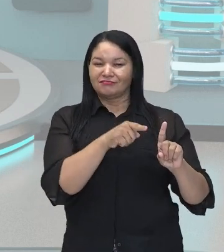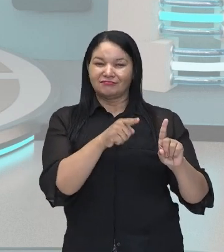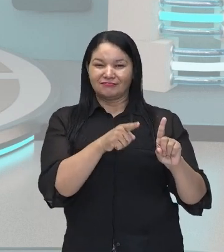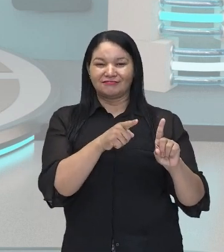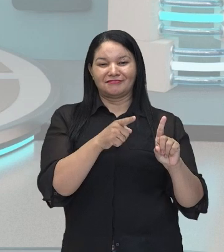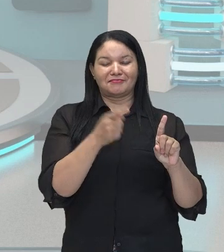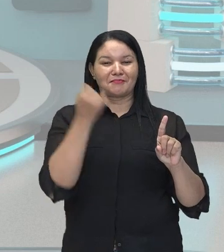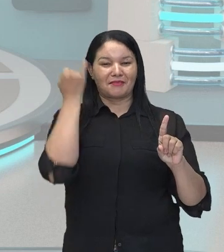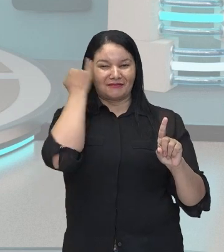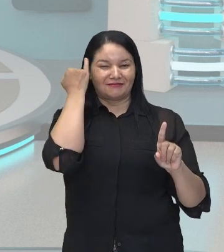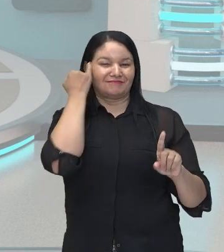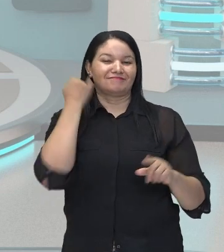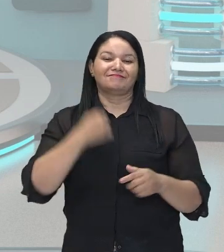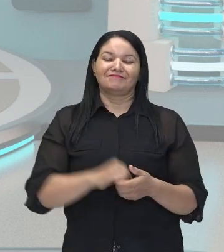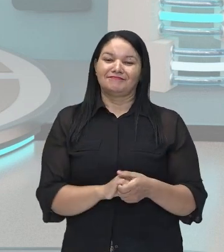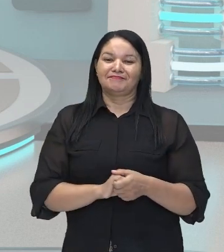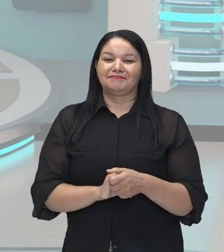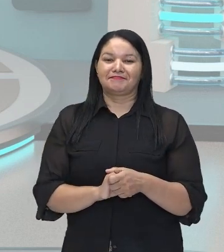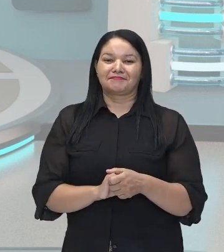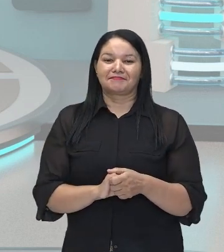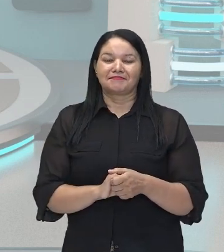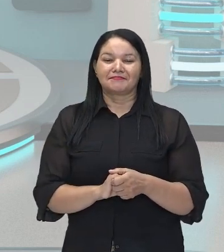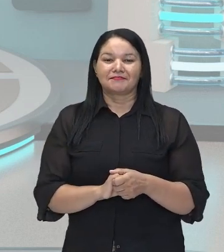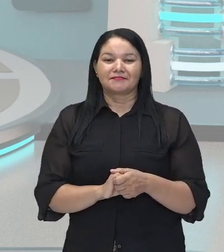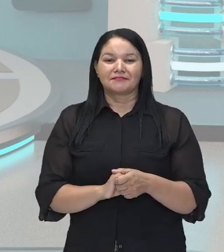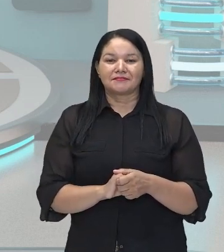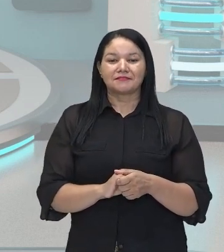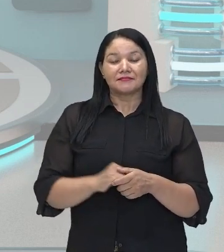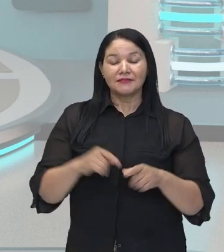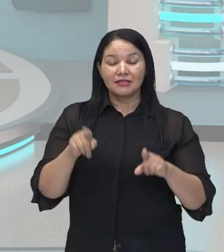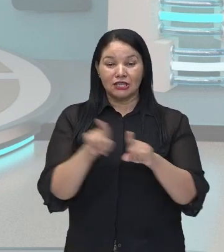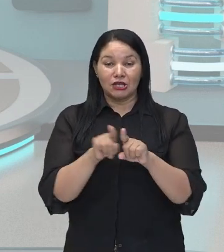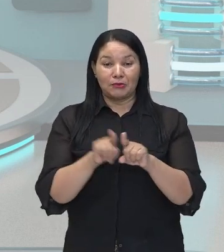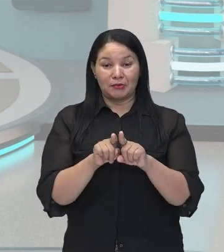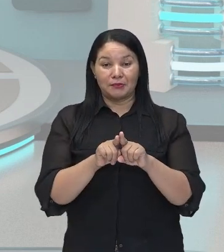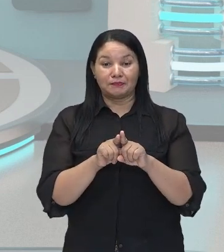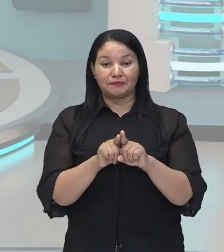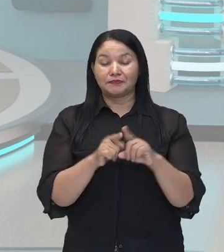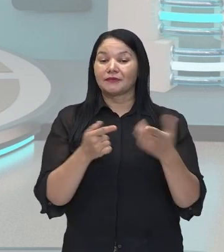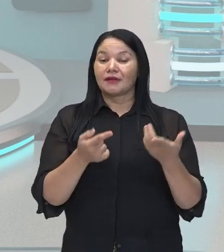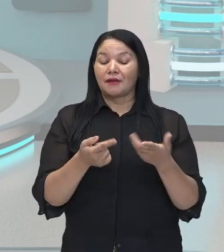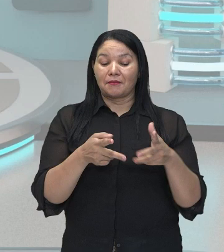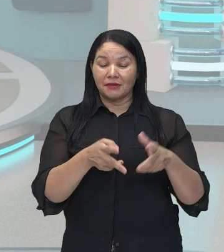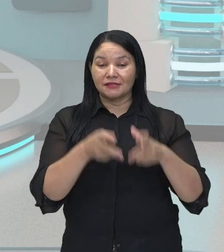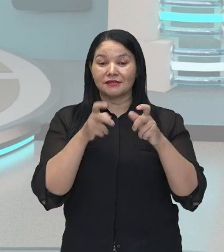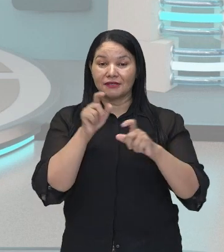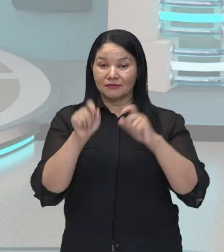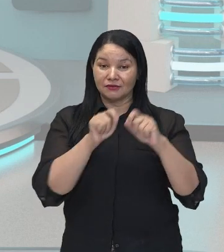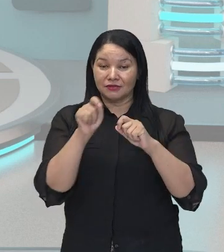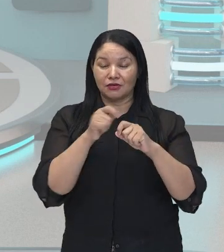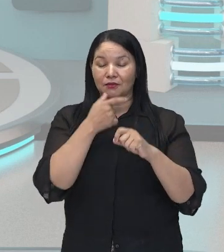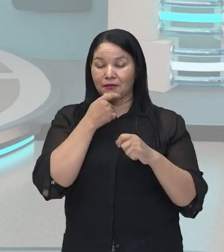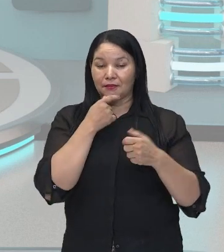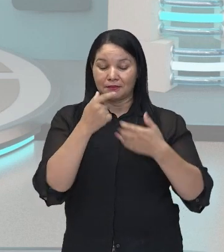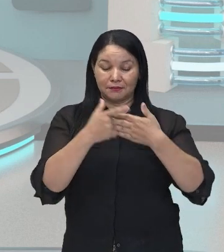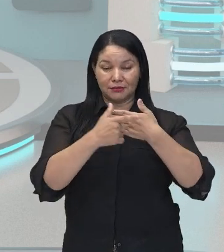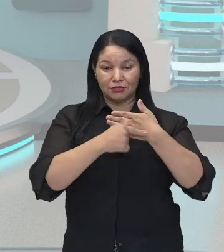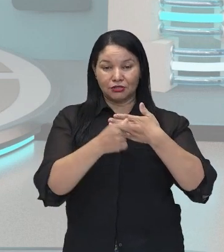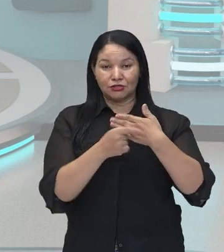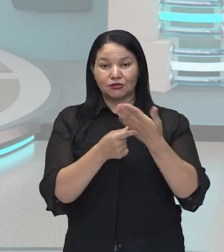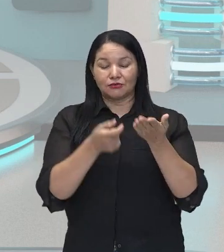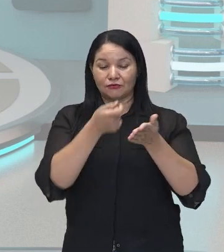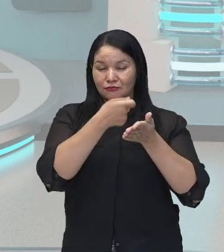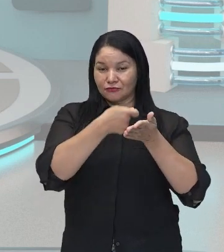preguiçoso. Depois de um tempo dessa primeira publicação ali de Europeias, percebo que o Monteiro Lobato traz